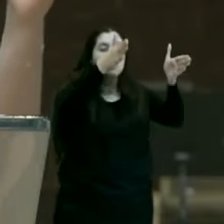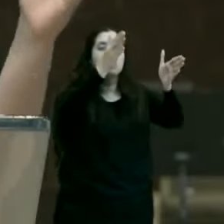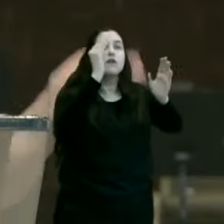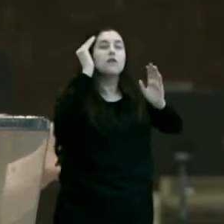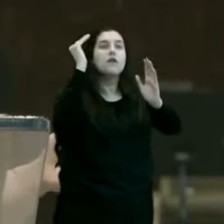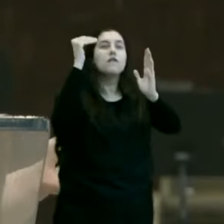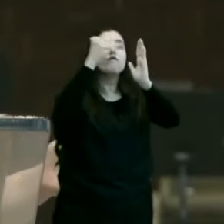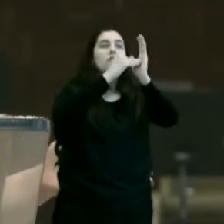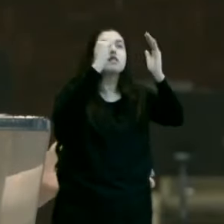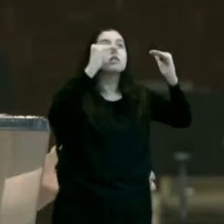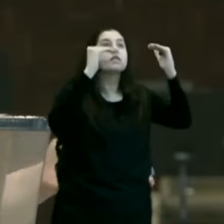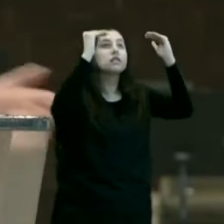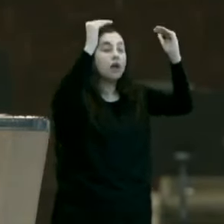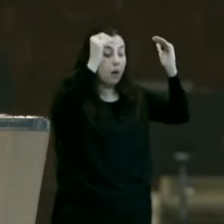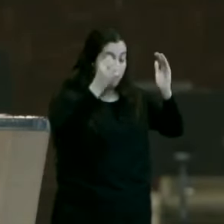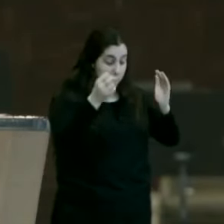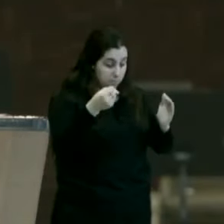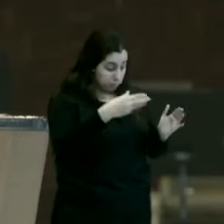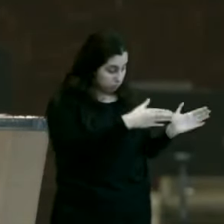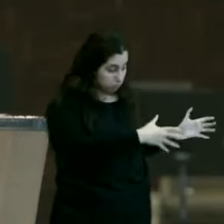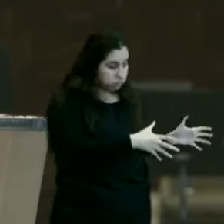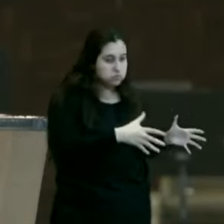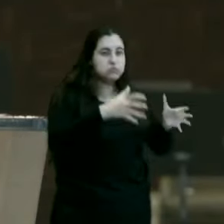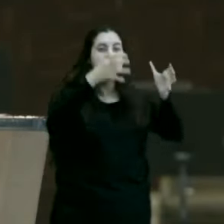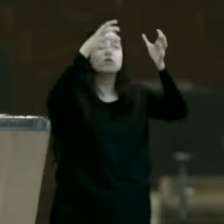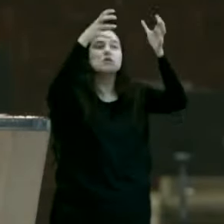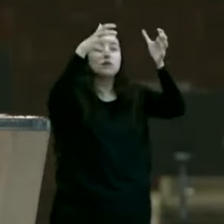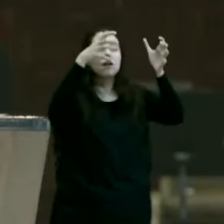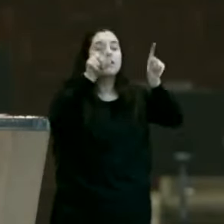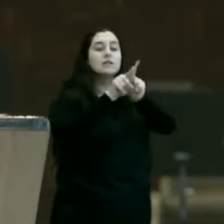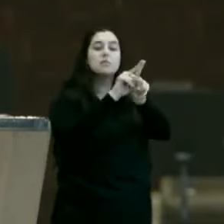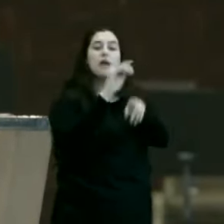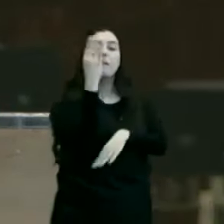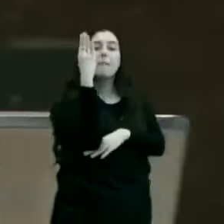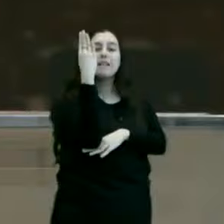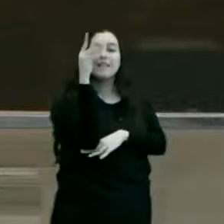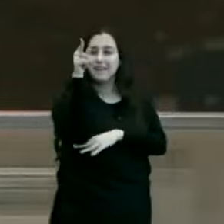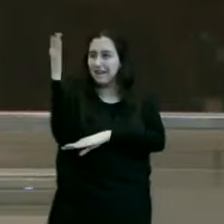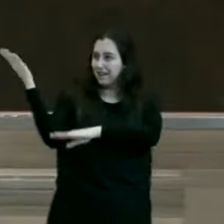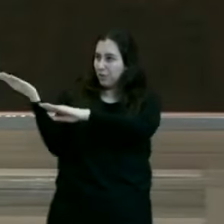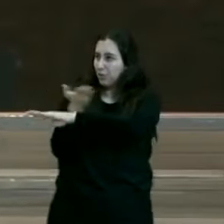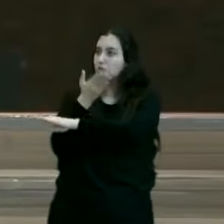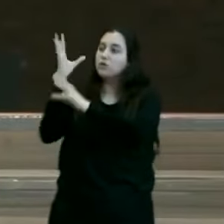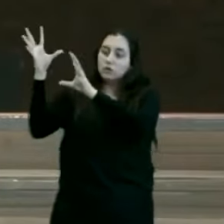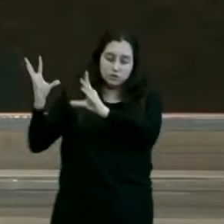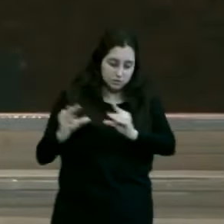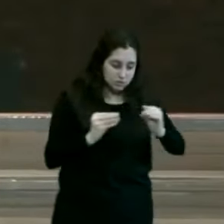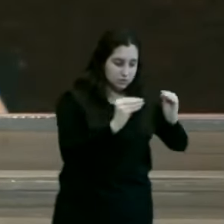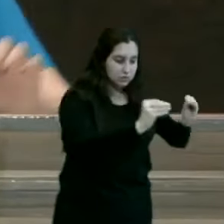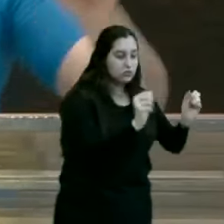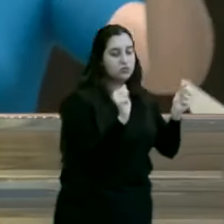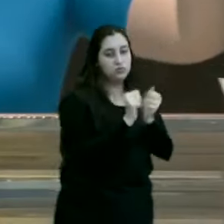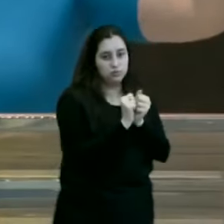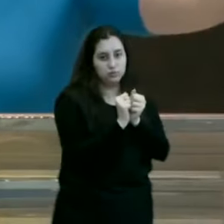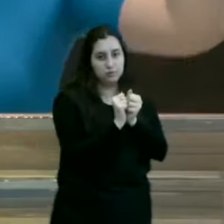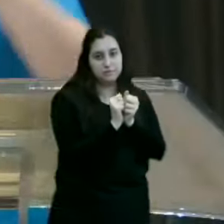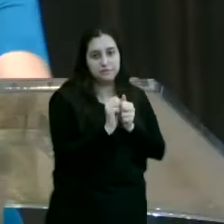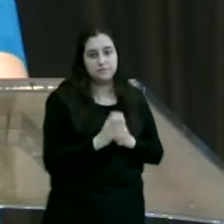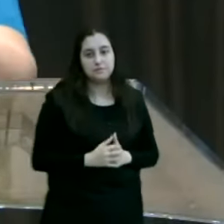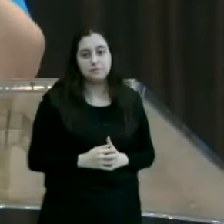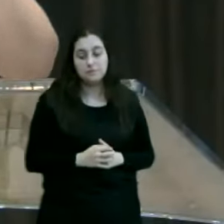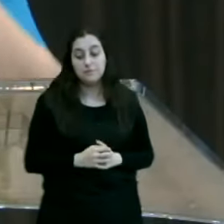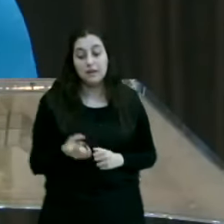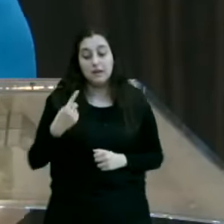elevação. Ofereça o segundo novilho em holocausto com a madeira do poste sagrado que você irá cortar. Nós vemos aqui que